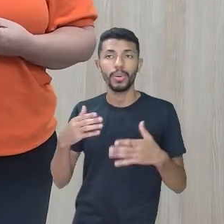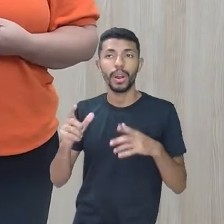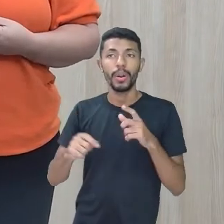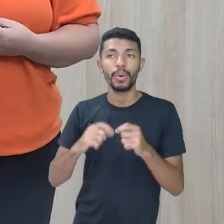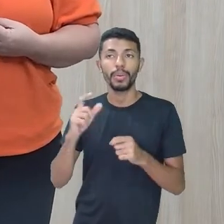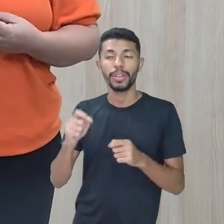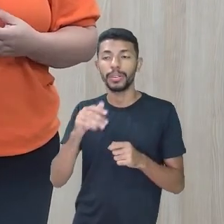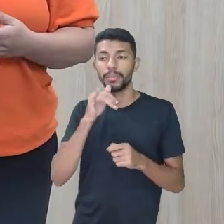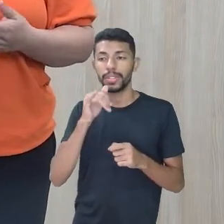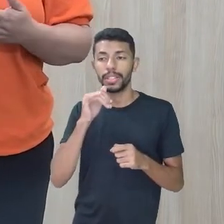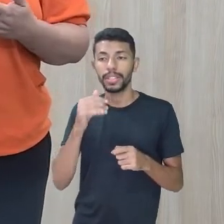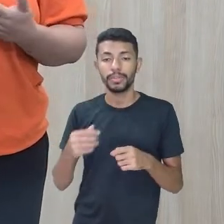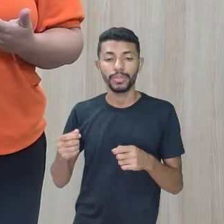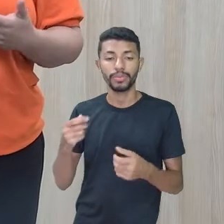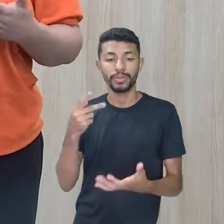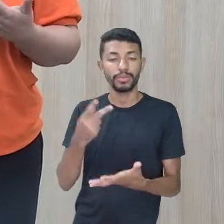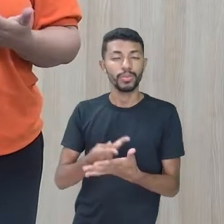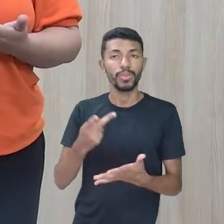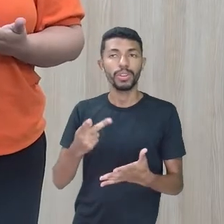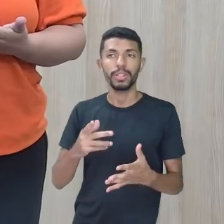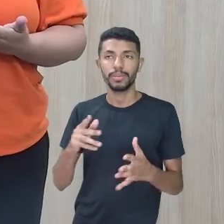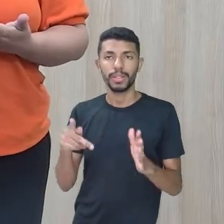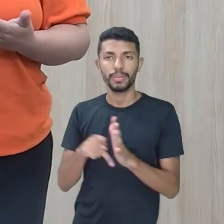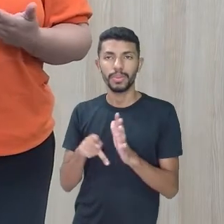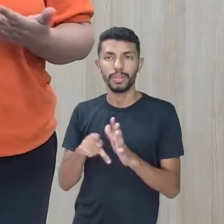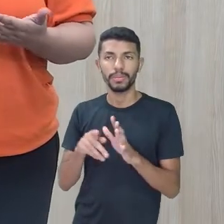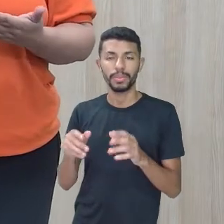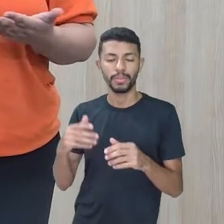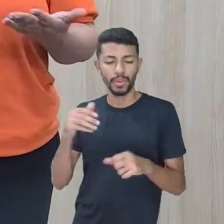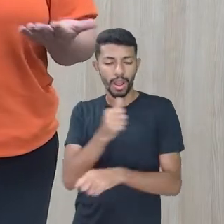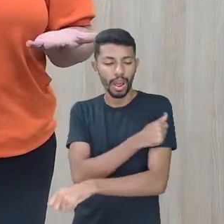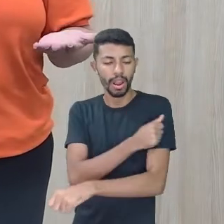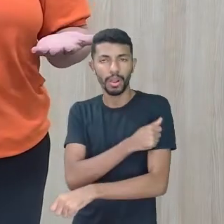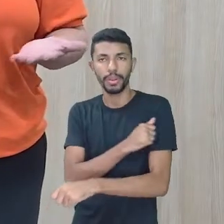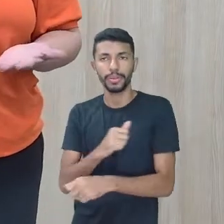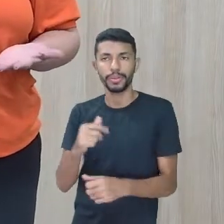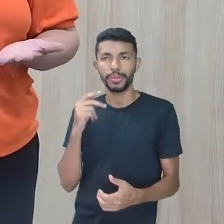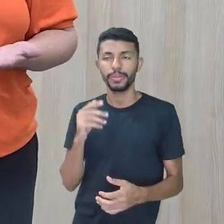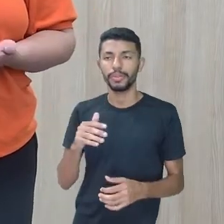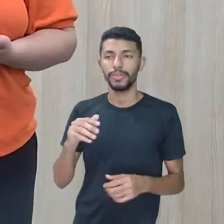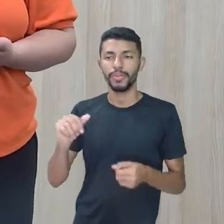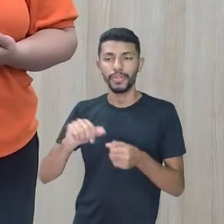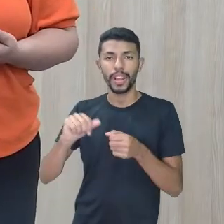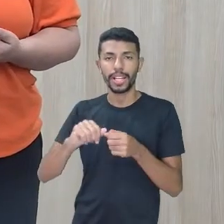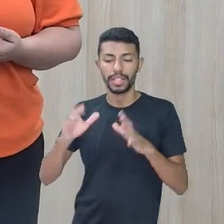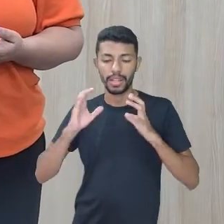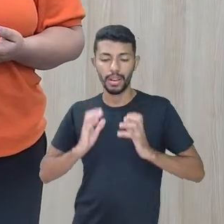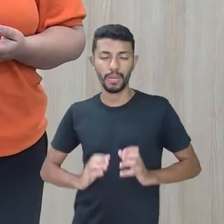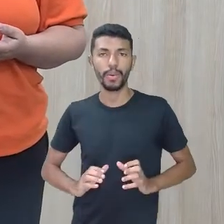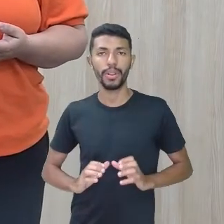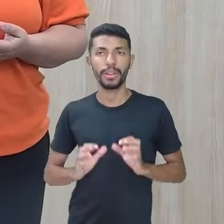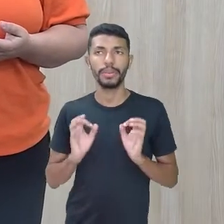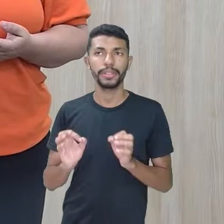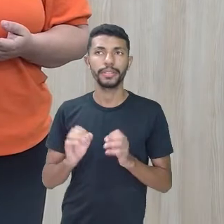que acontecem para que esse estudante promova esses acontecimentos, esses